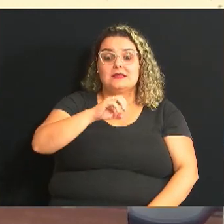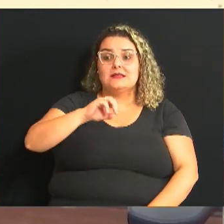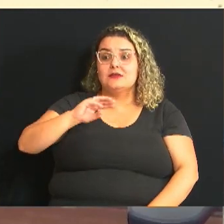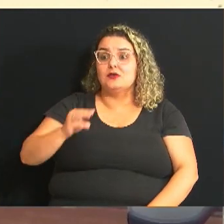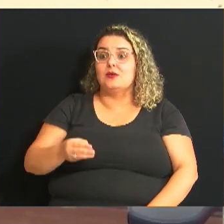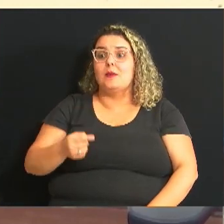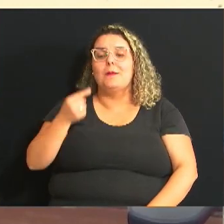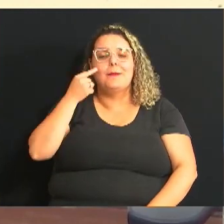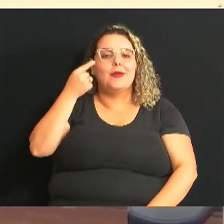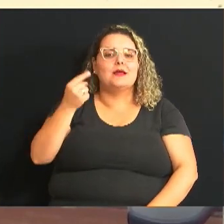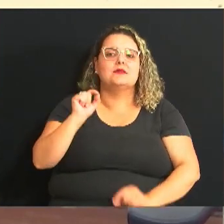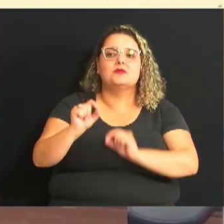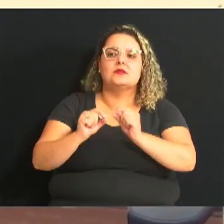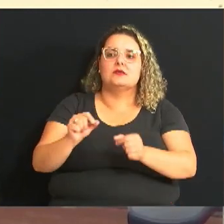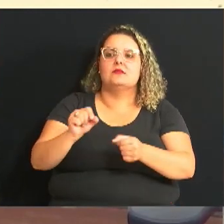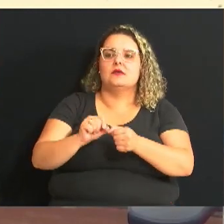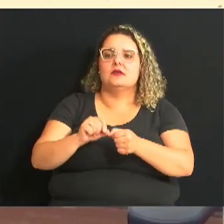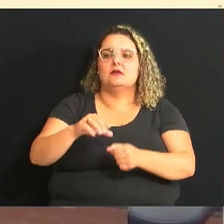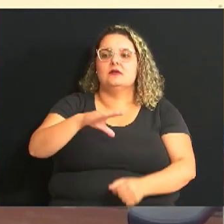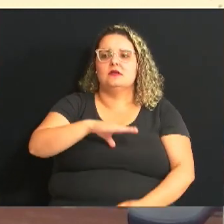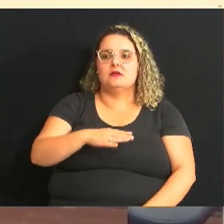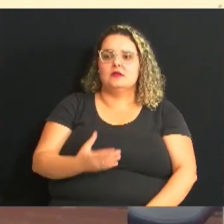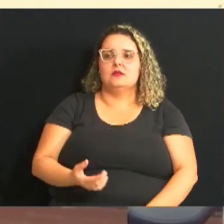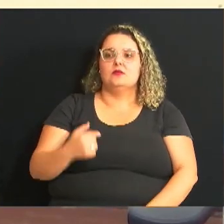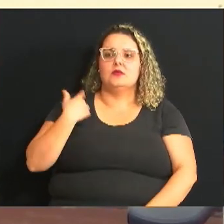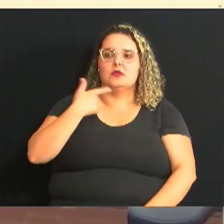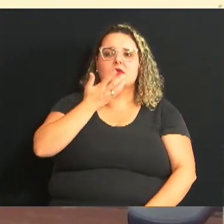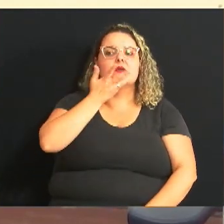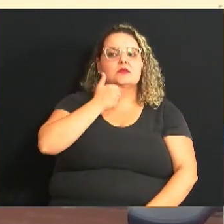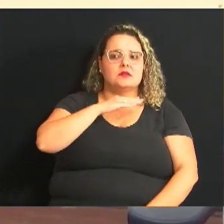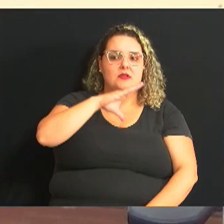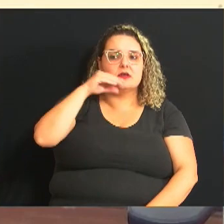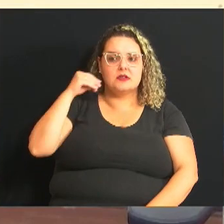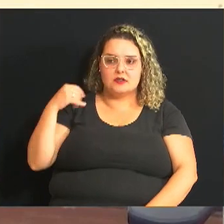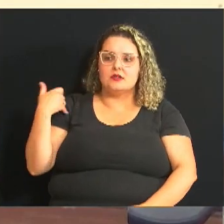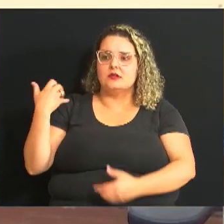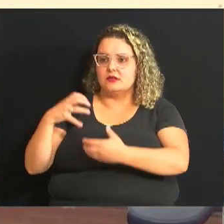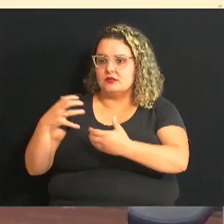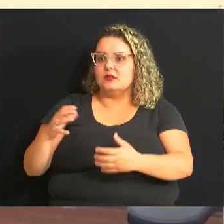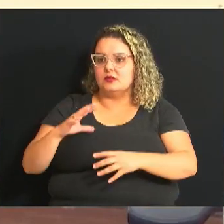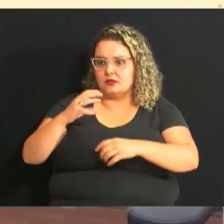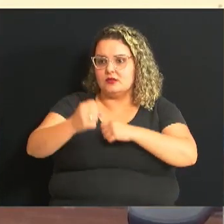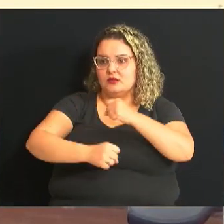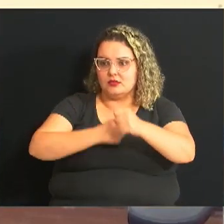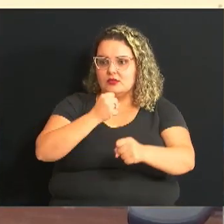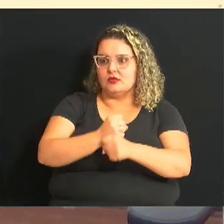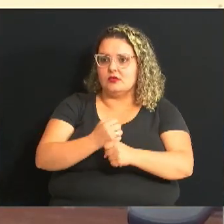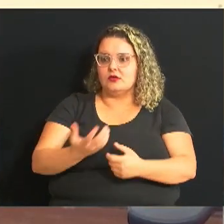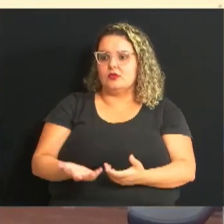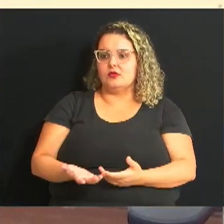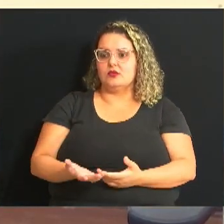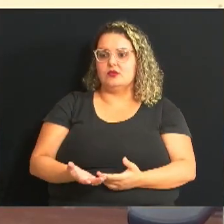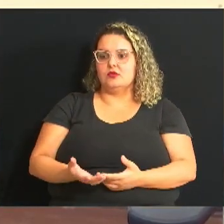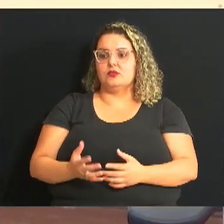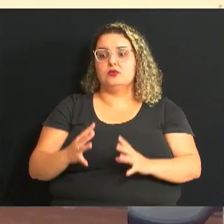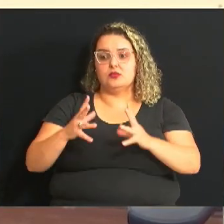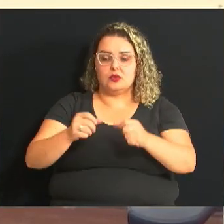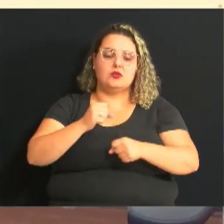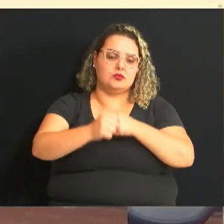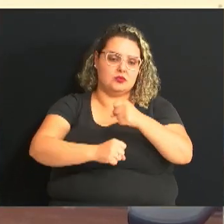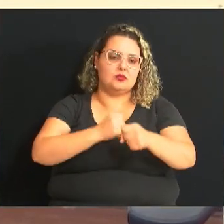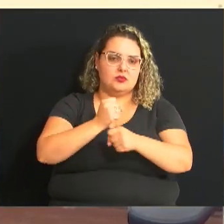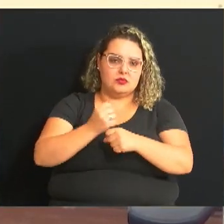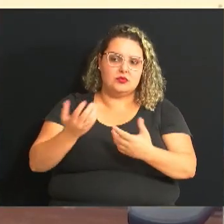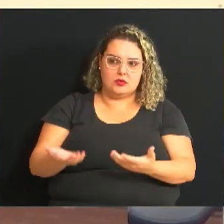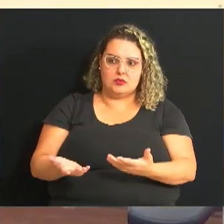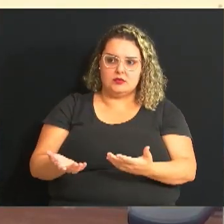faríamos na cidade por nossas crianças, por nossos adolescentes, com esse valor todos os anos, por nossos idosos. Então,